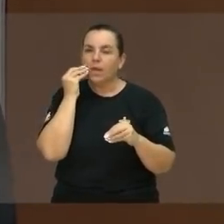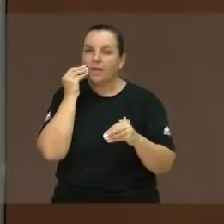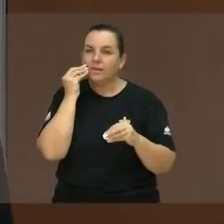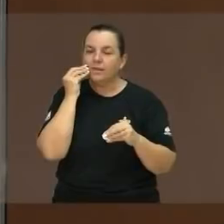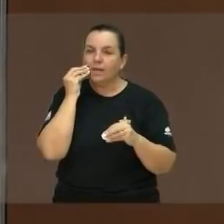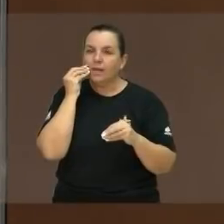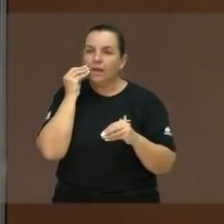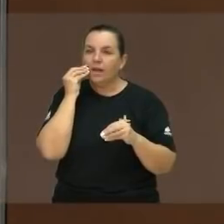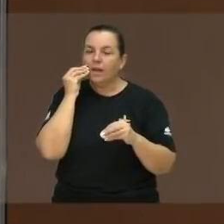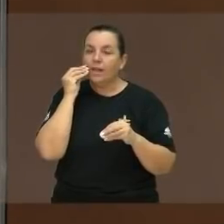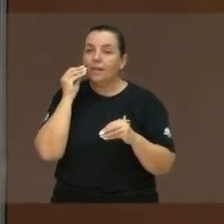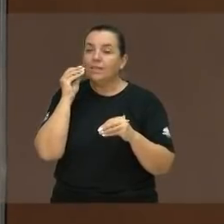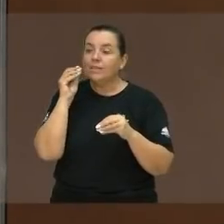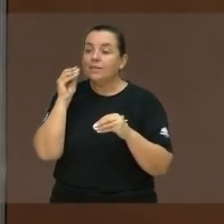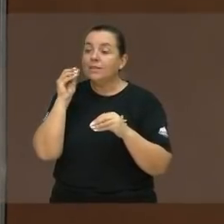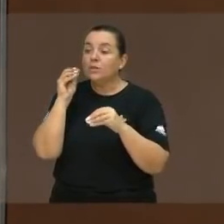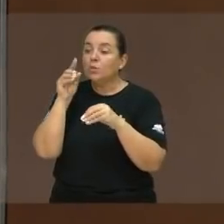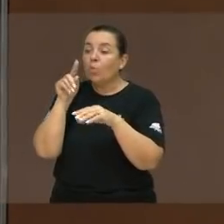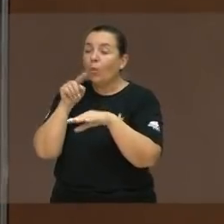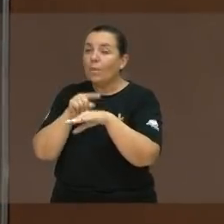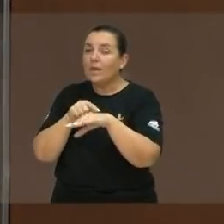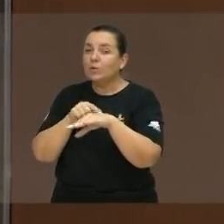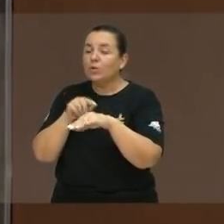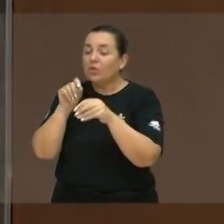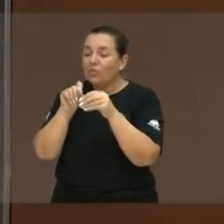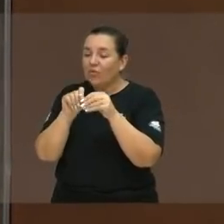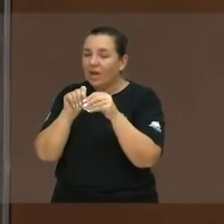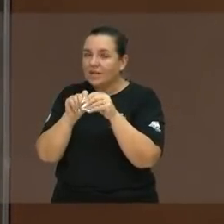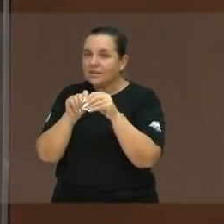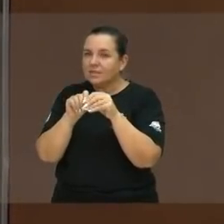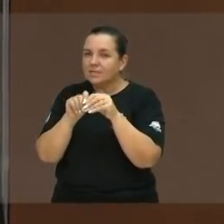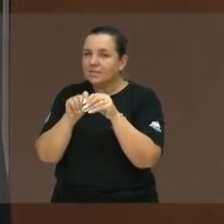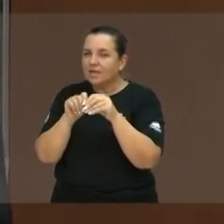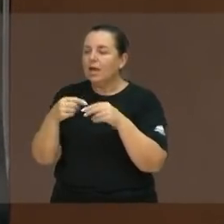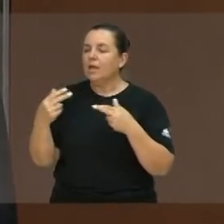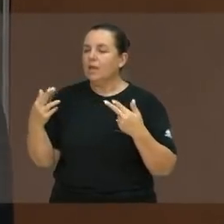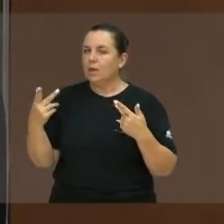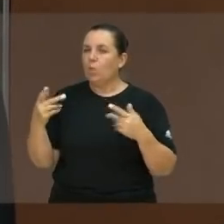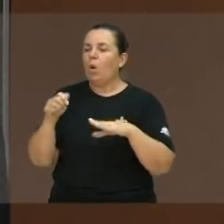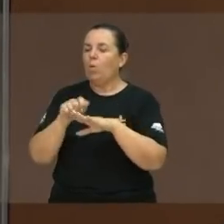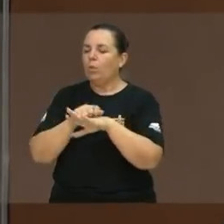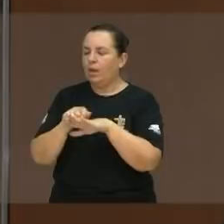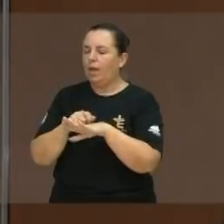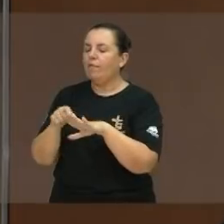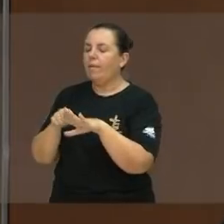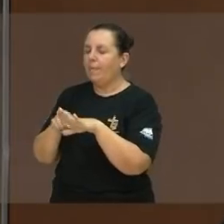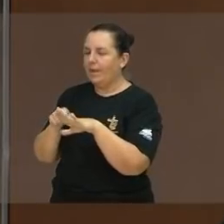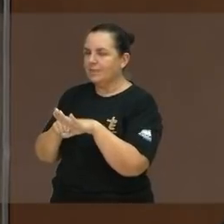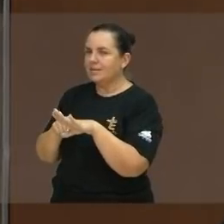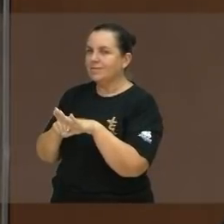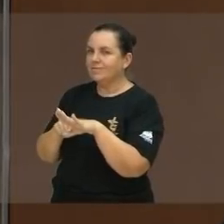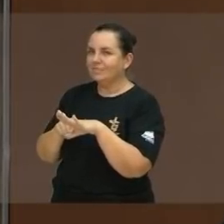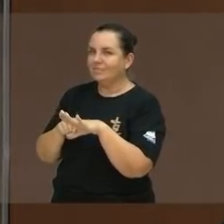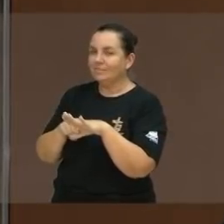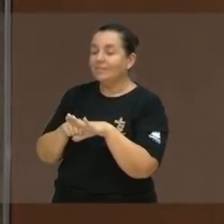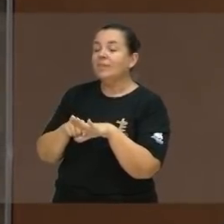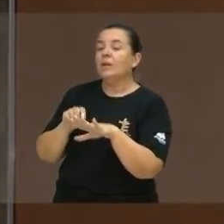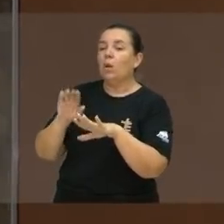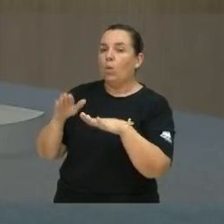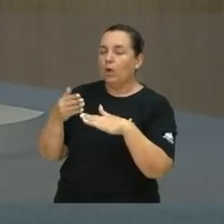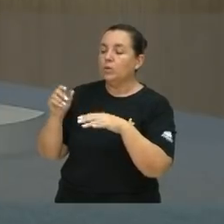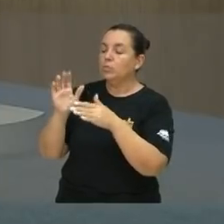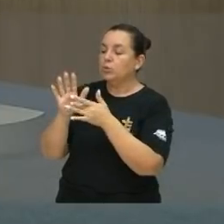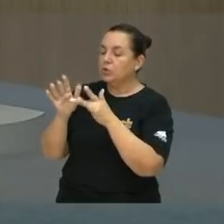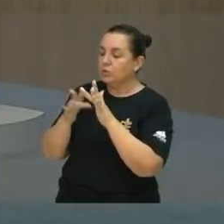então ele foi para a bacia tomou a toalha cingiu-se do avental